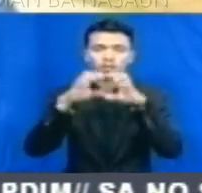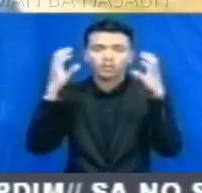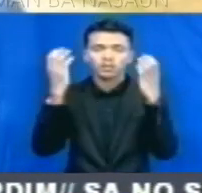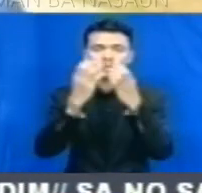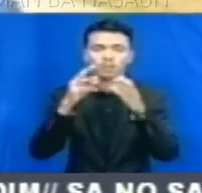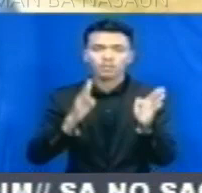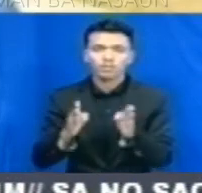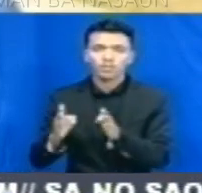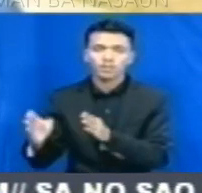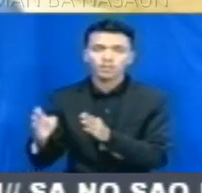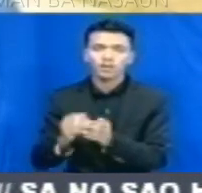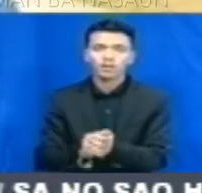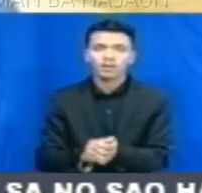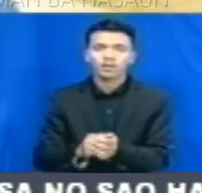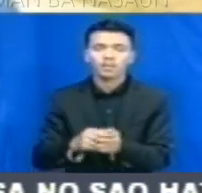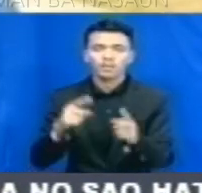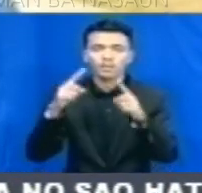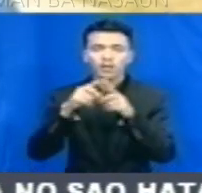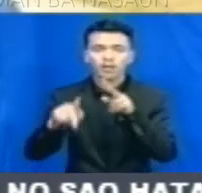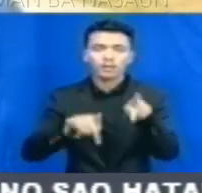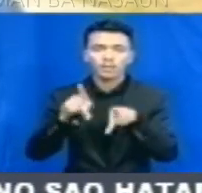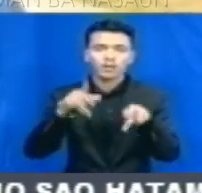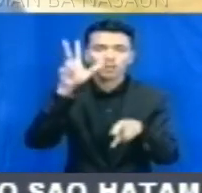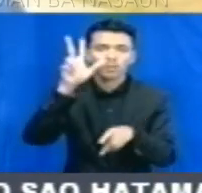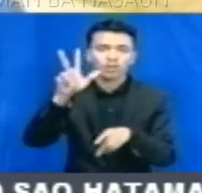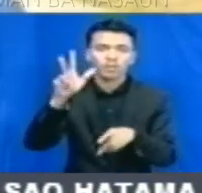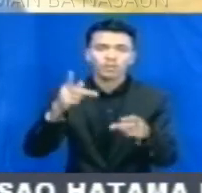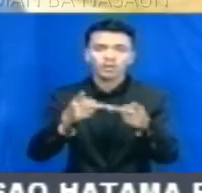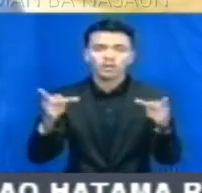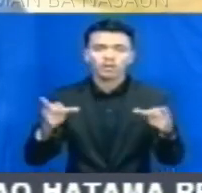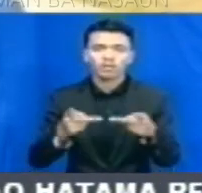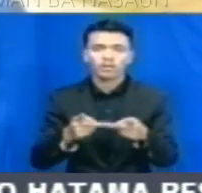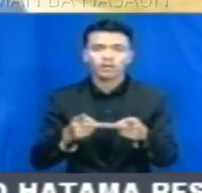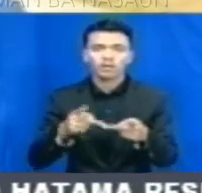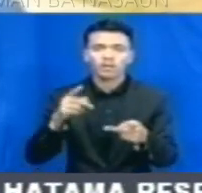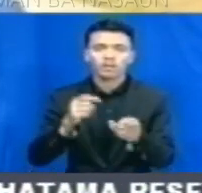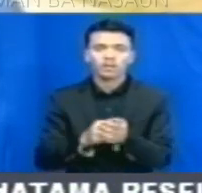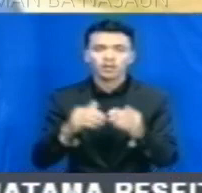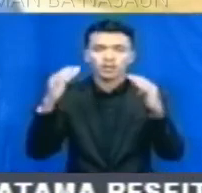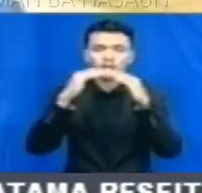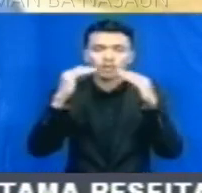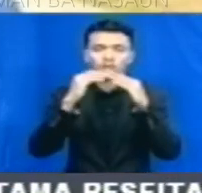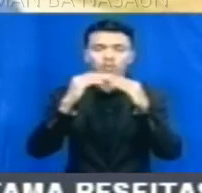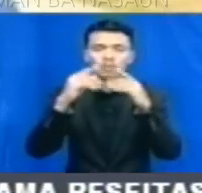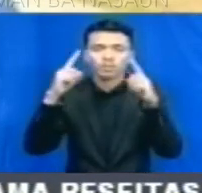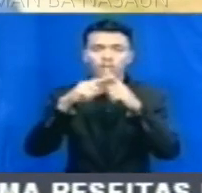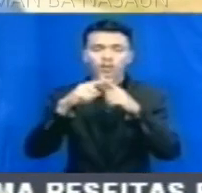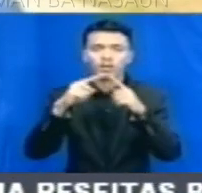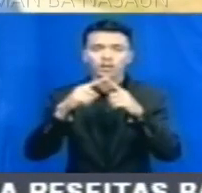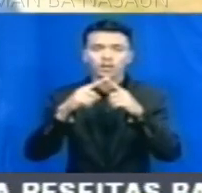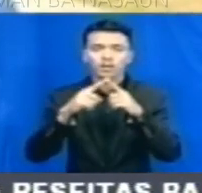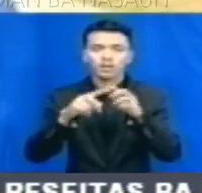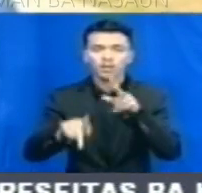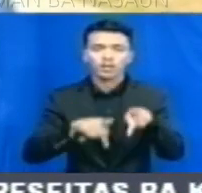sida bahia lia, sira na entolo, né, bema parte. Significa se ia seminário, pá? Se ia seminário, bahia, ita nia, autor sira no bema